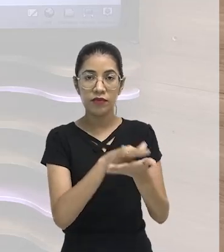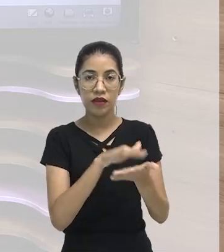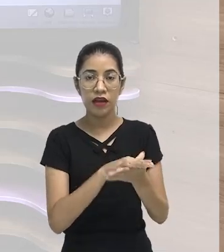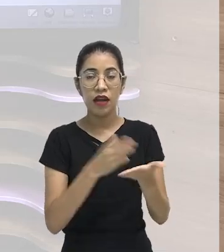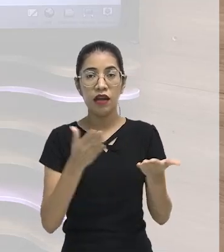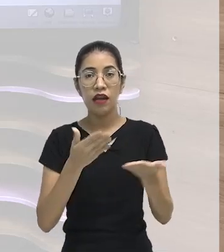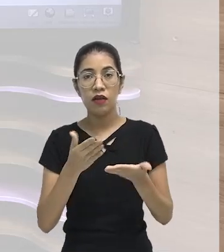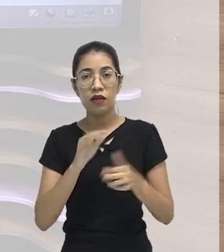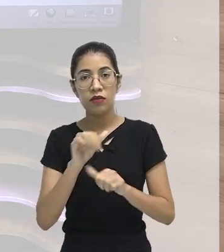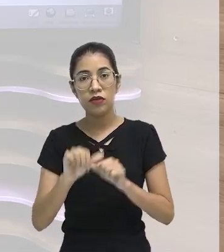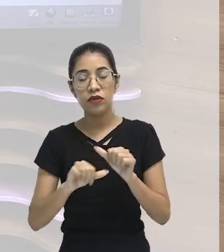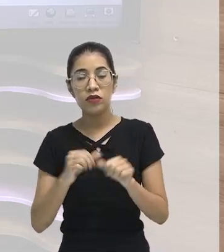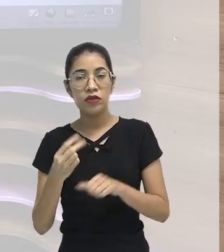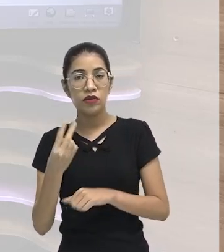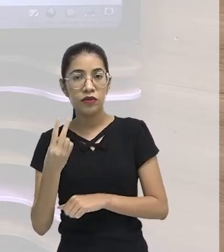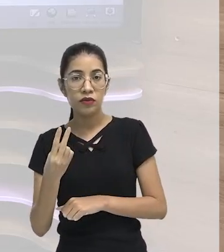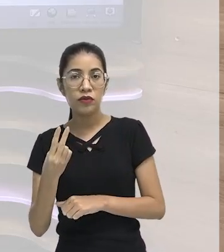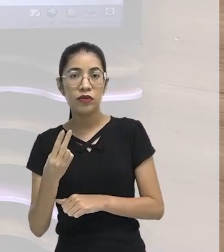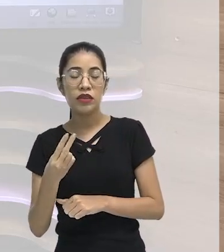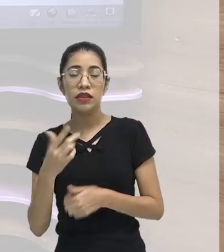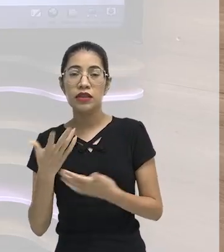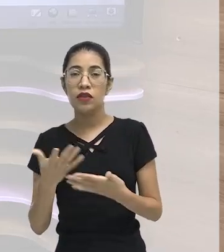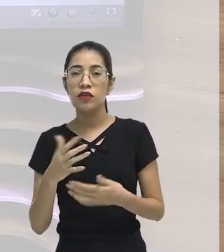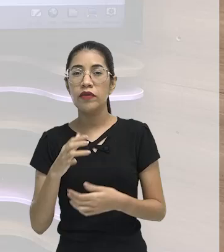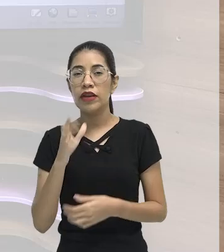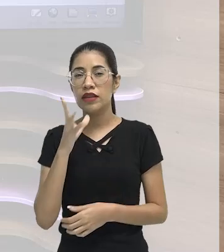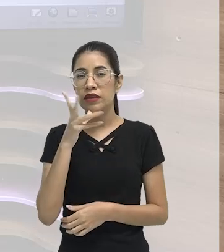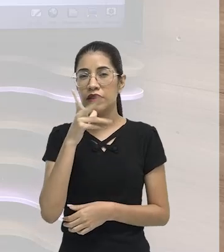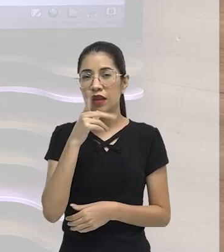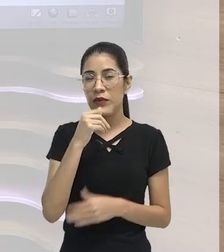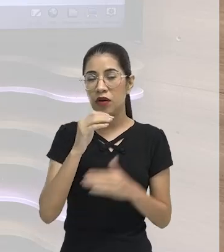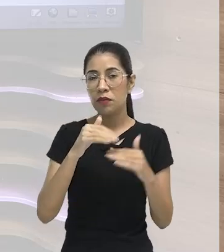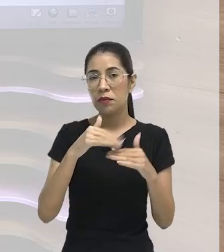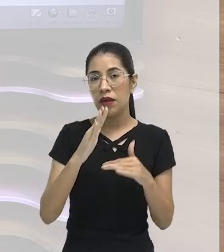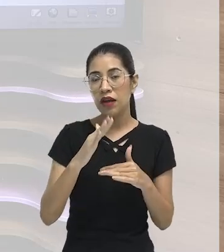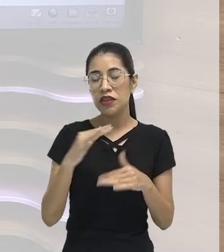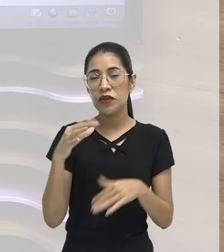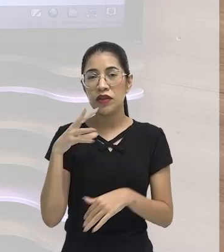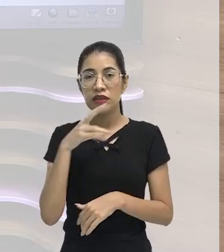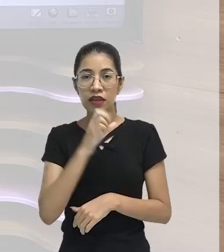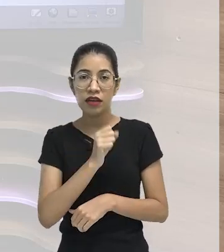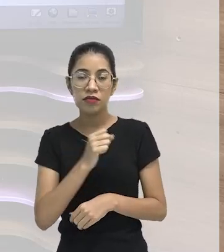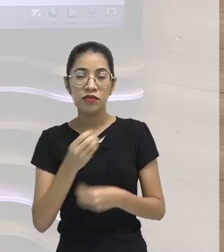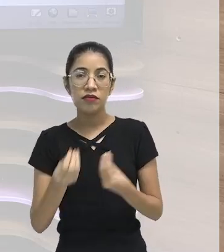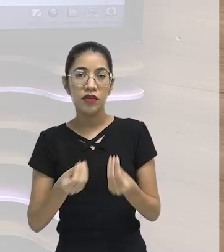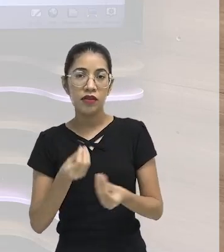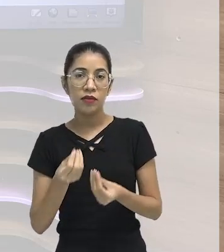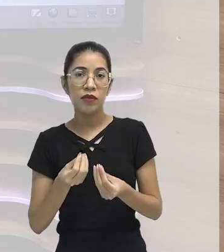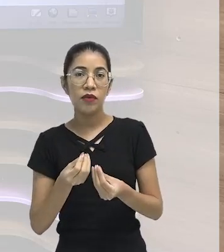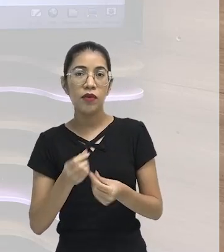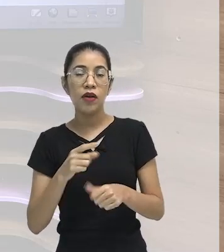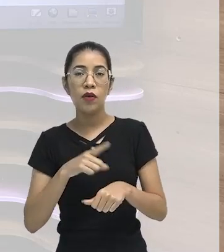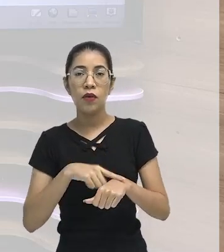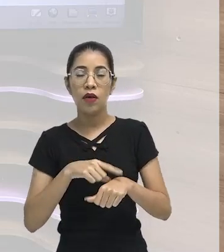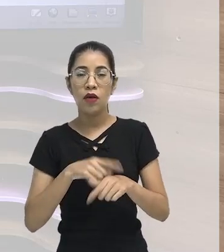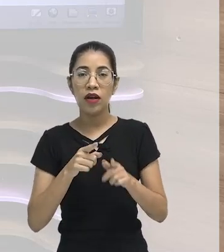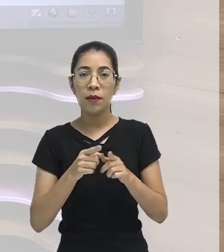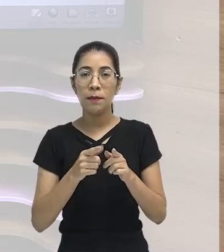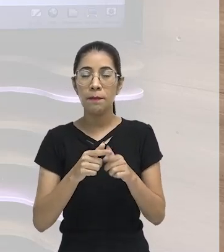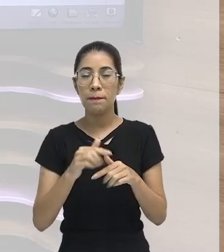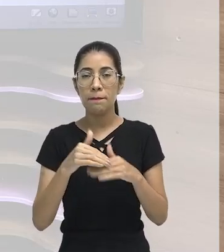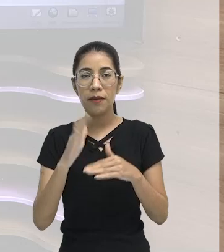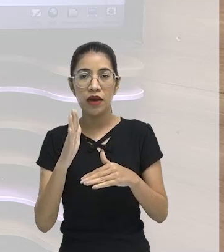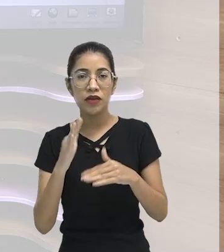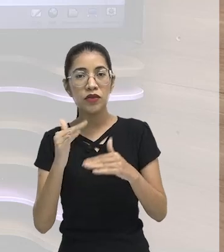com 2, esse serviço vai demorar mais tempo a ser feito ou vai demorar um tempo menor a ser feito?